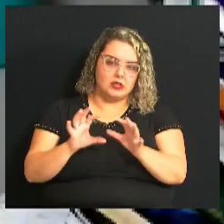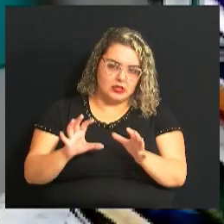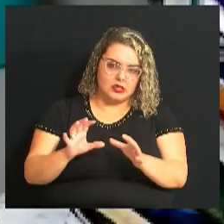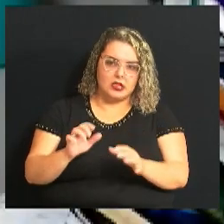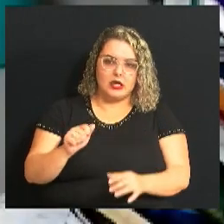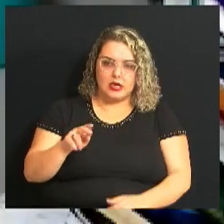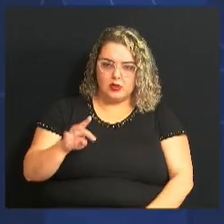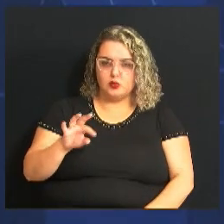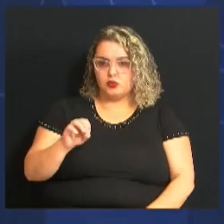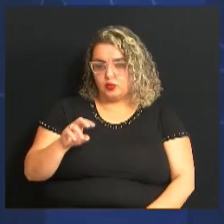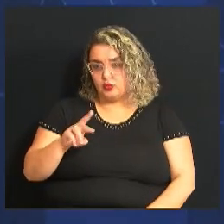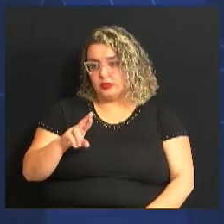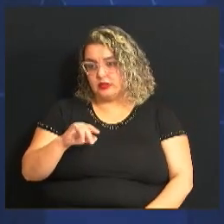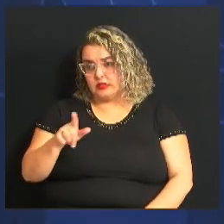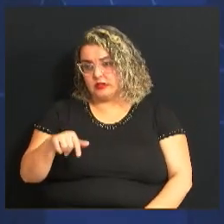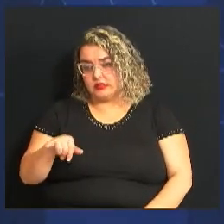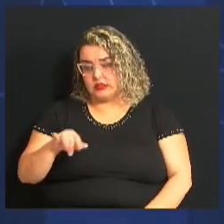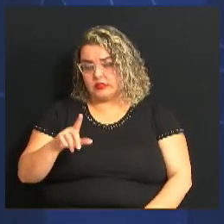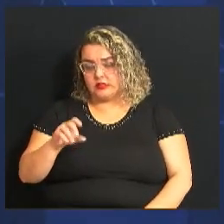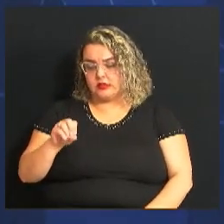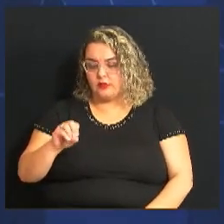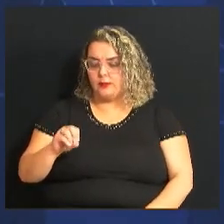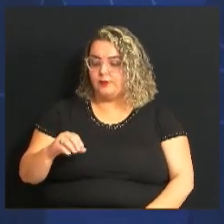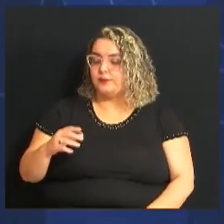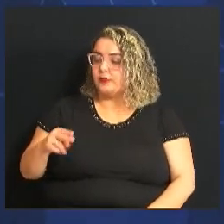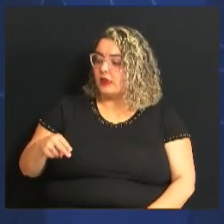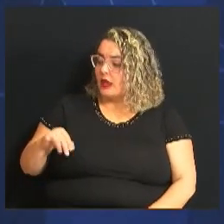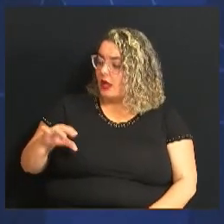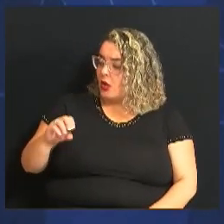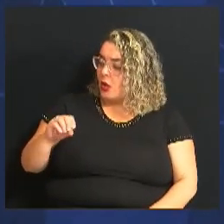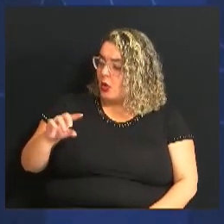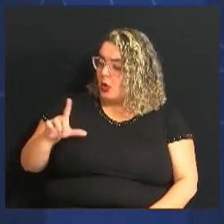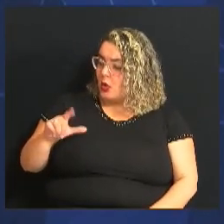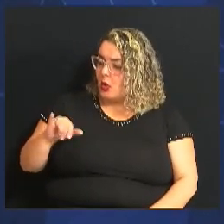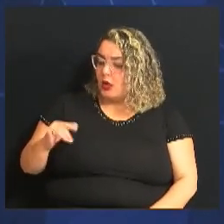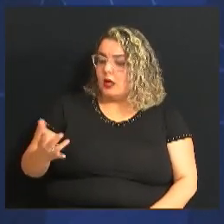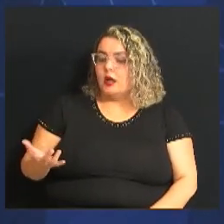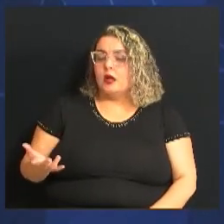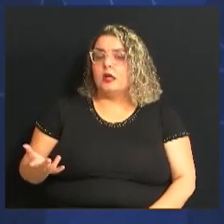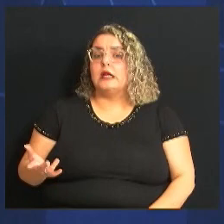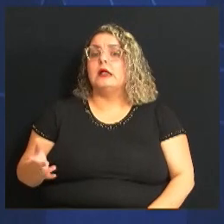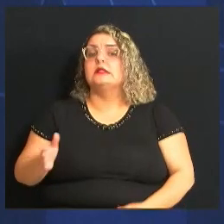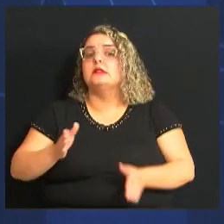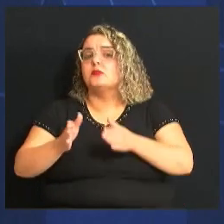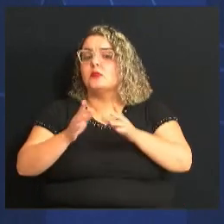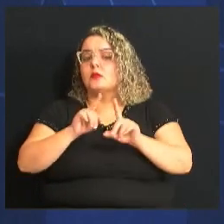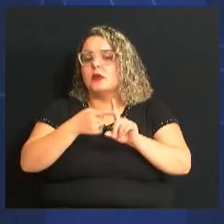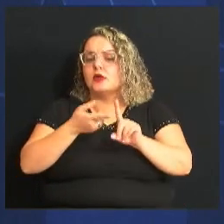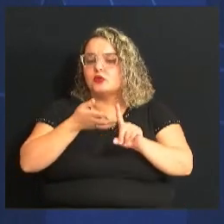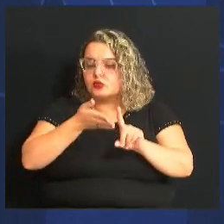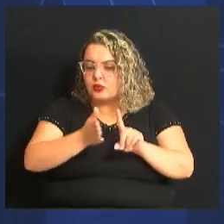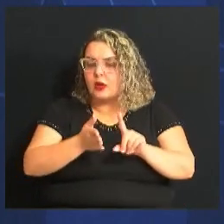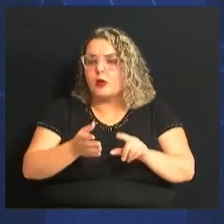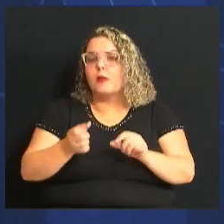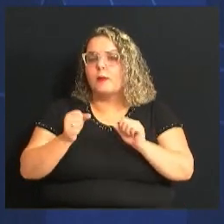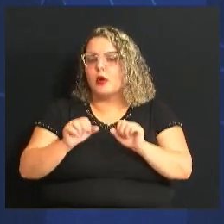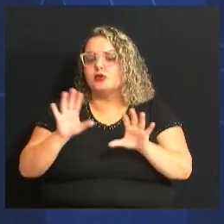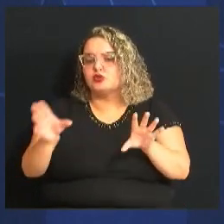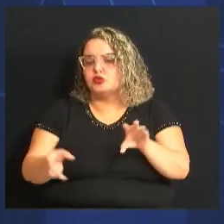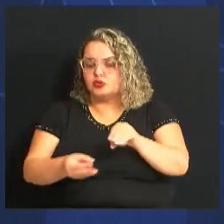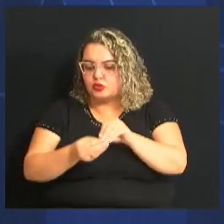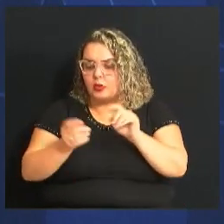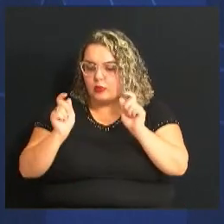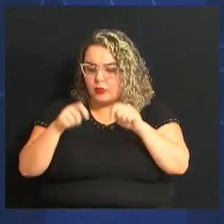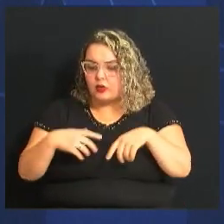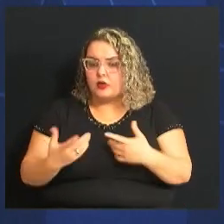Nicole, como essa autorização ela está agora para o momento do parto também, a gente pode concluir que a possibilidade de